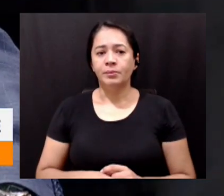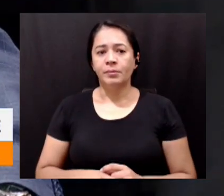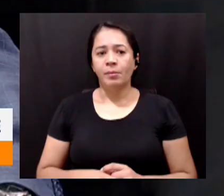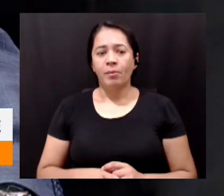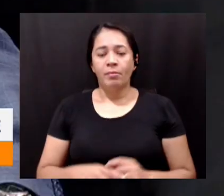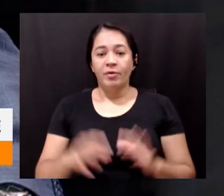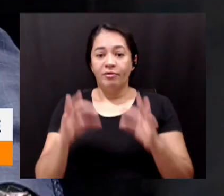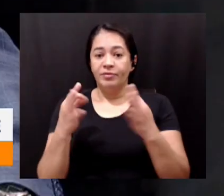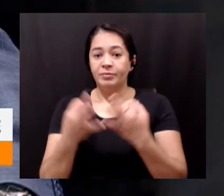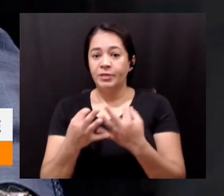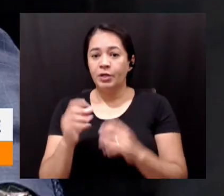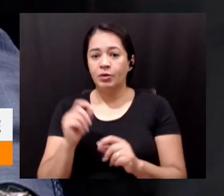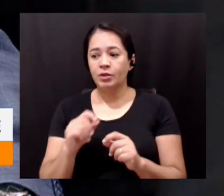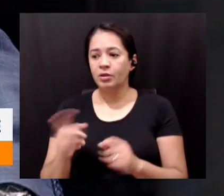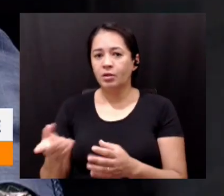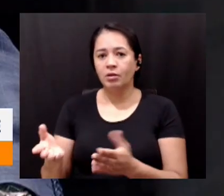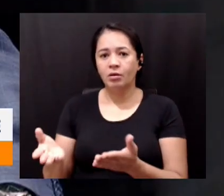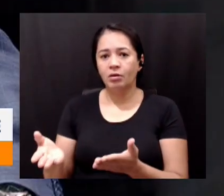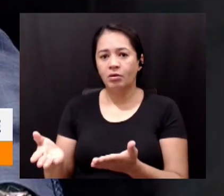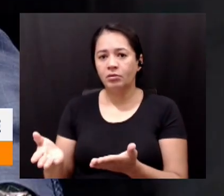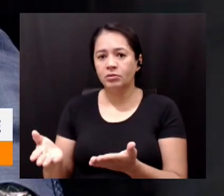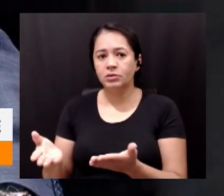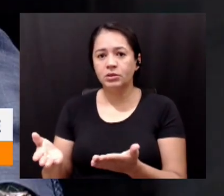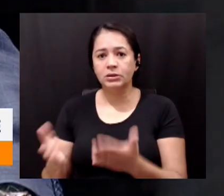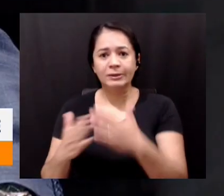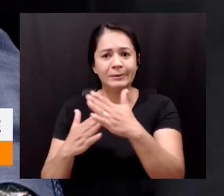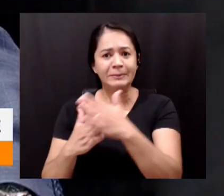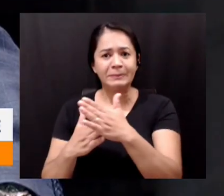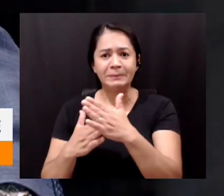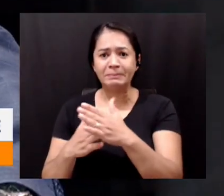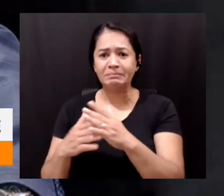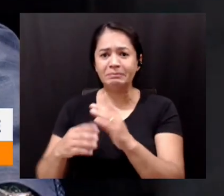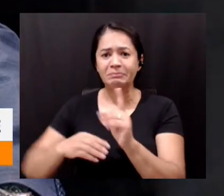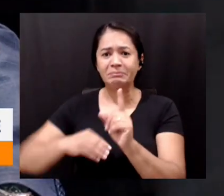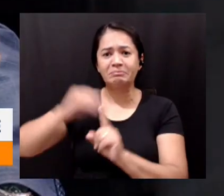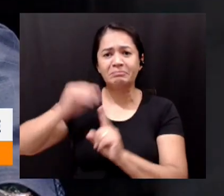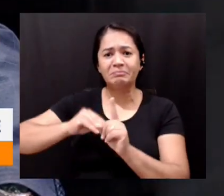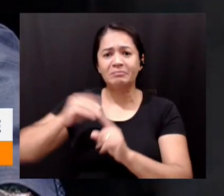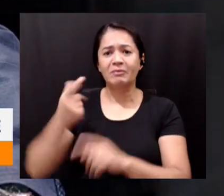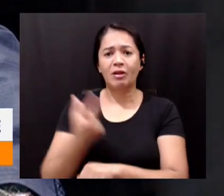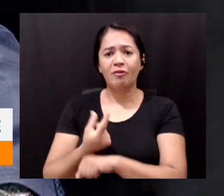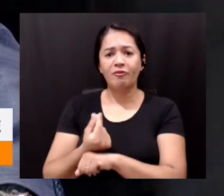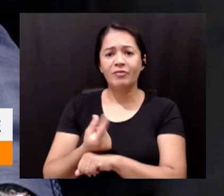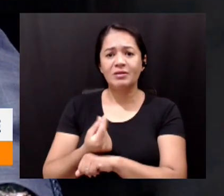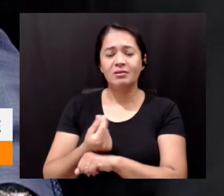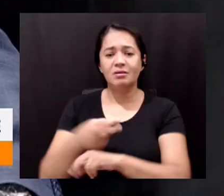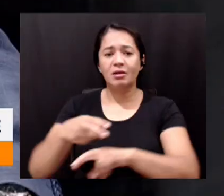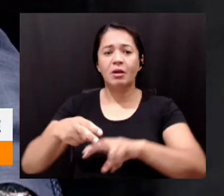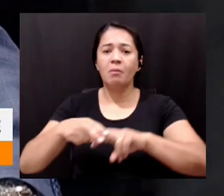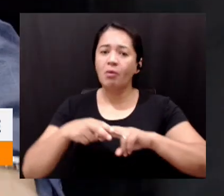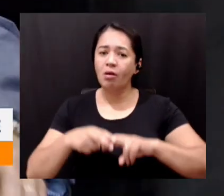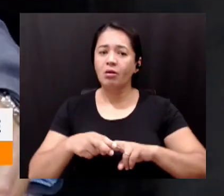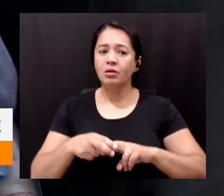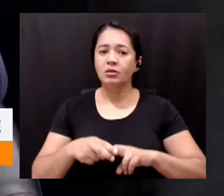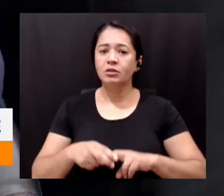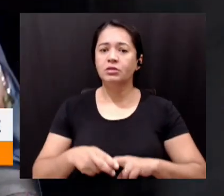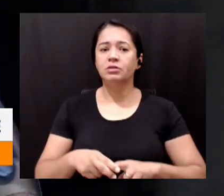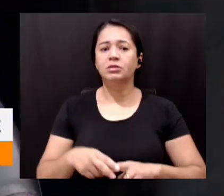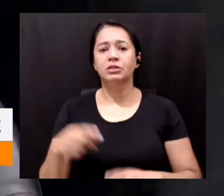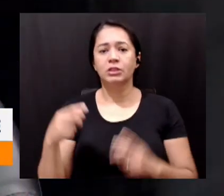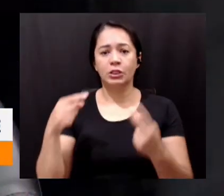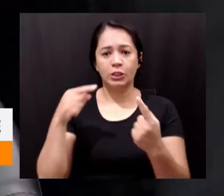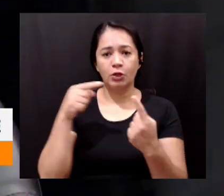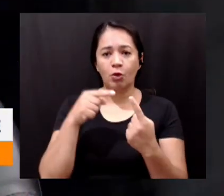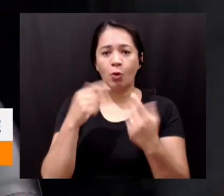em situação extrema de vulnerabilidade financeira, justamente pela questão que o Leonan falou também, né, que as pessoas vão